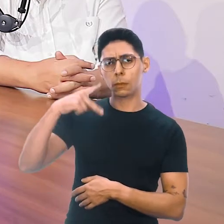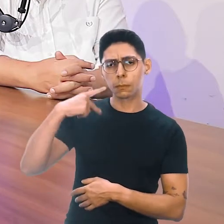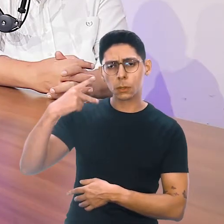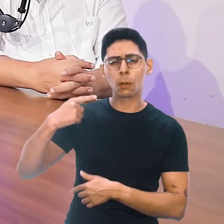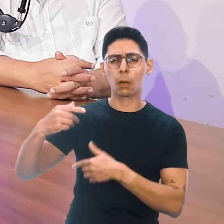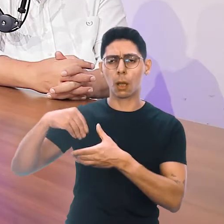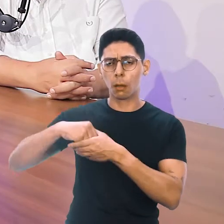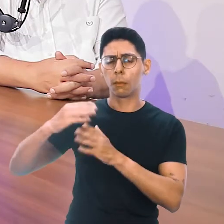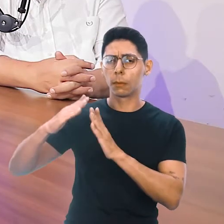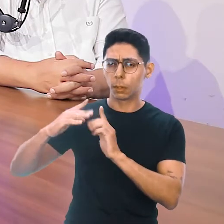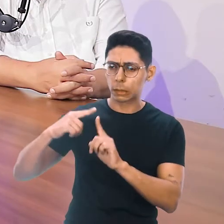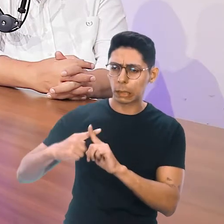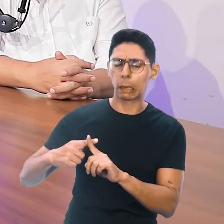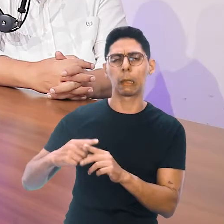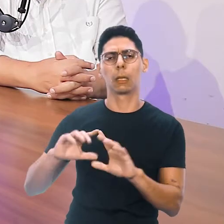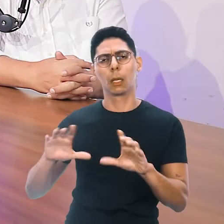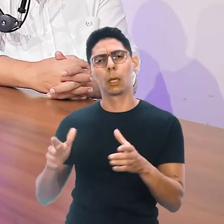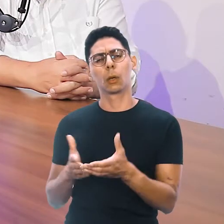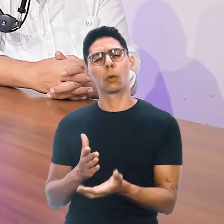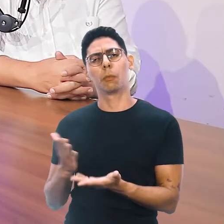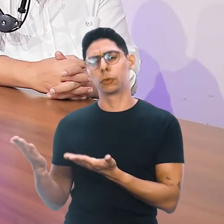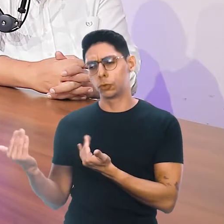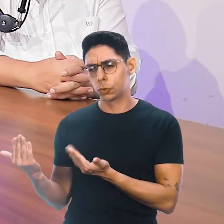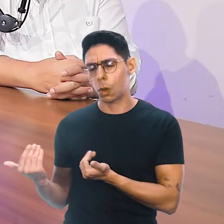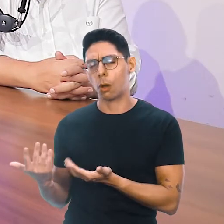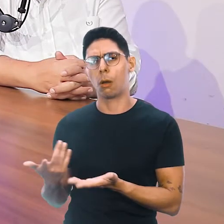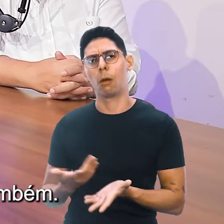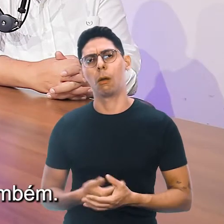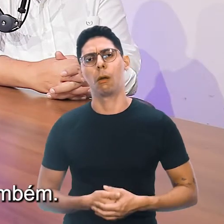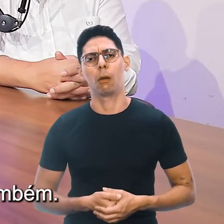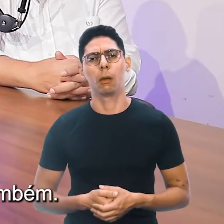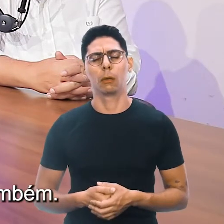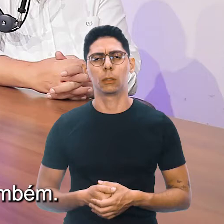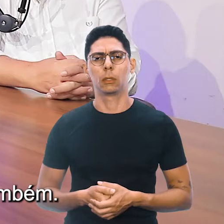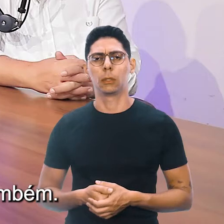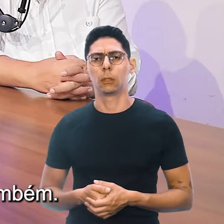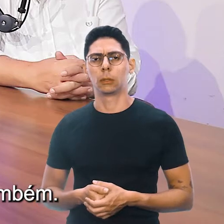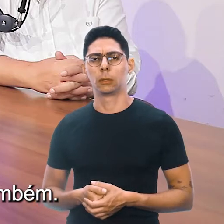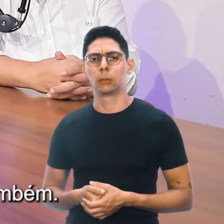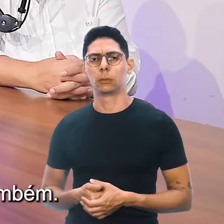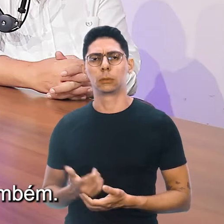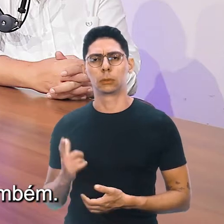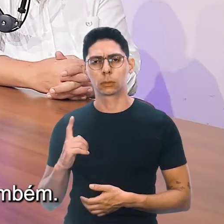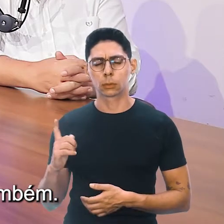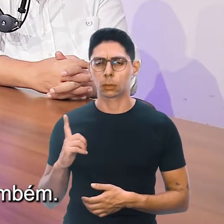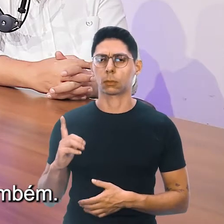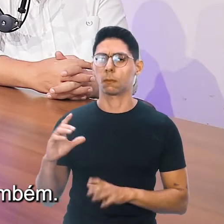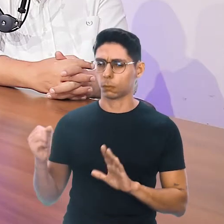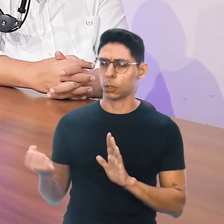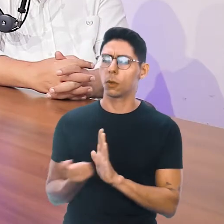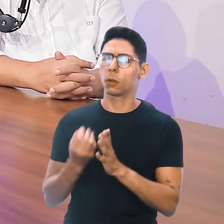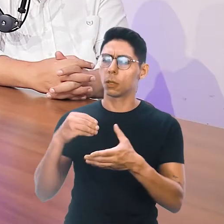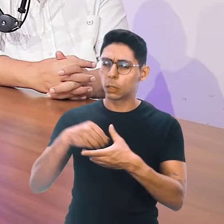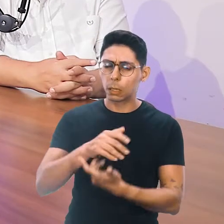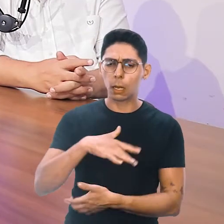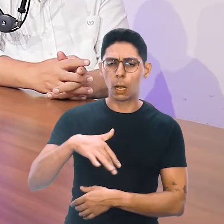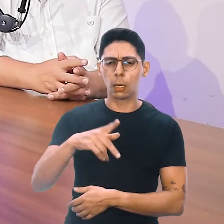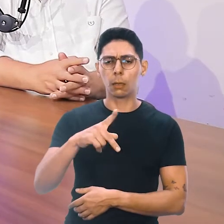operárias, pastoral da juventude, que eram bem marcadas pelos setores mais progressistas da igreja